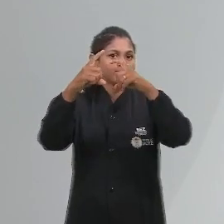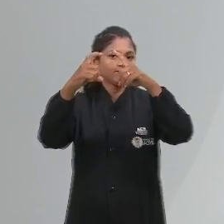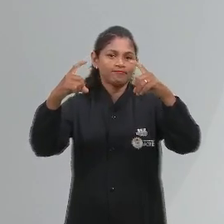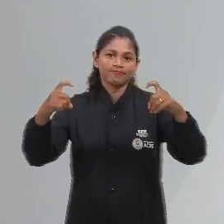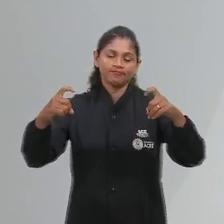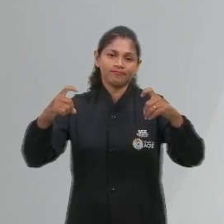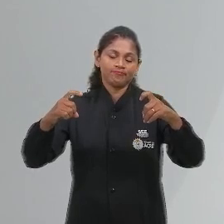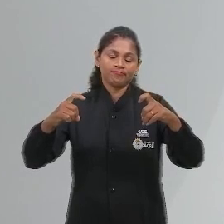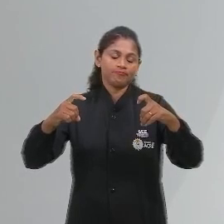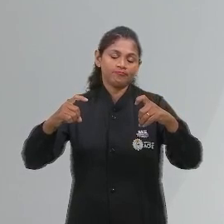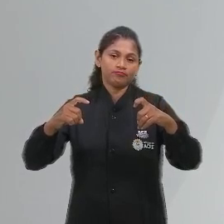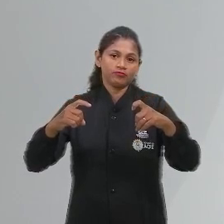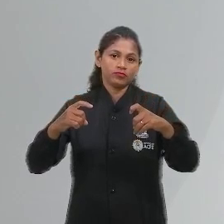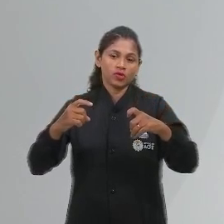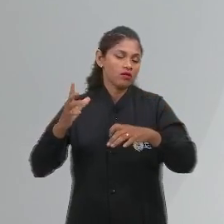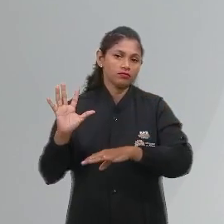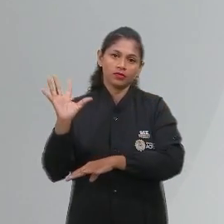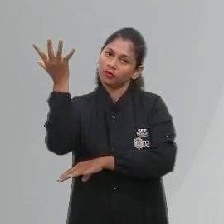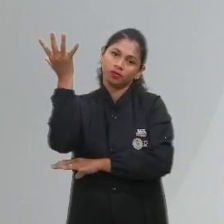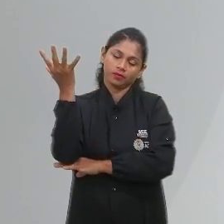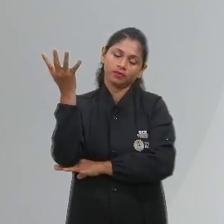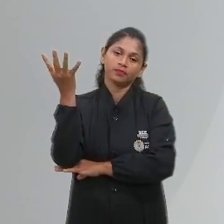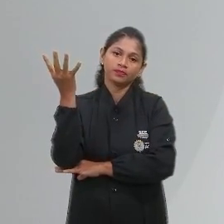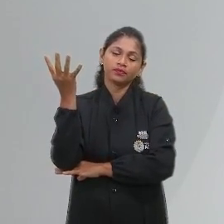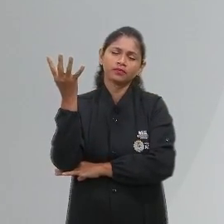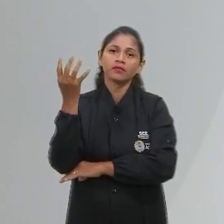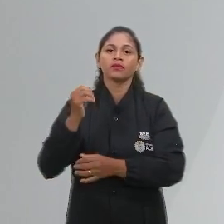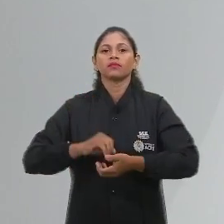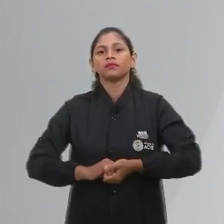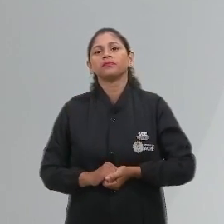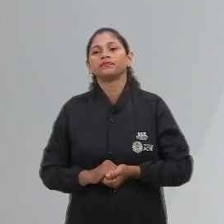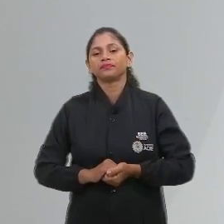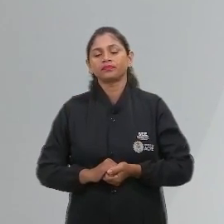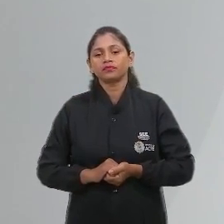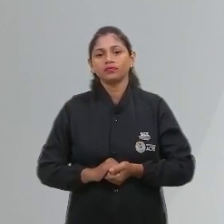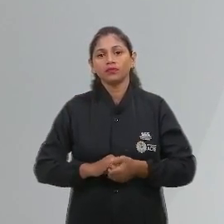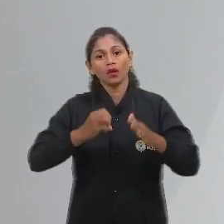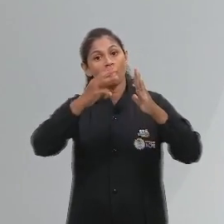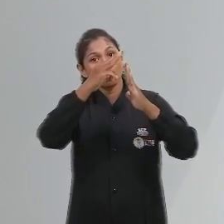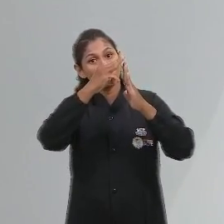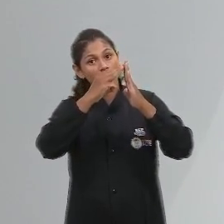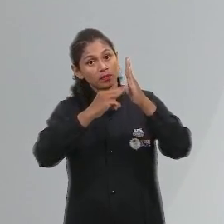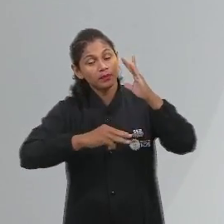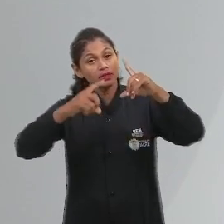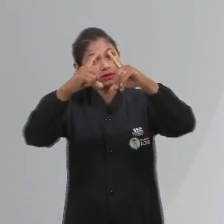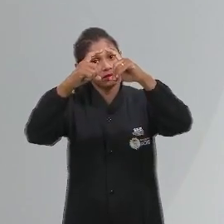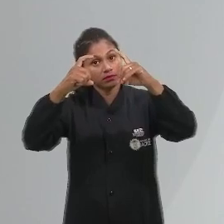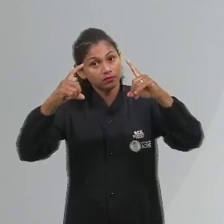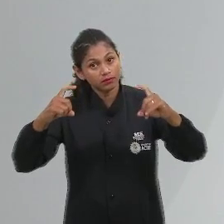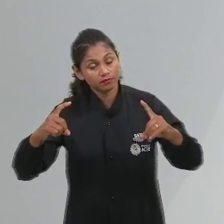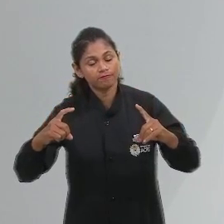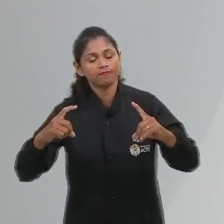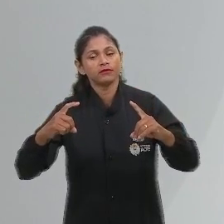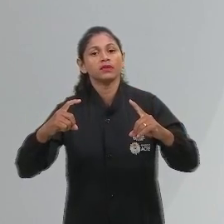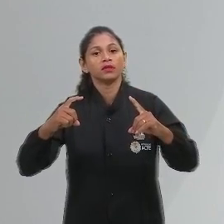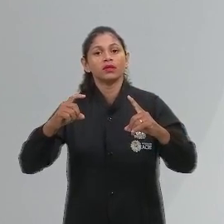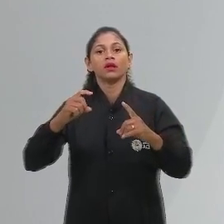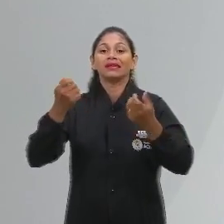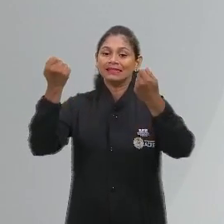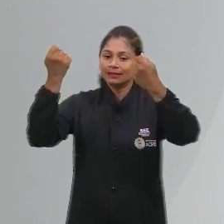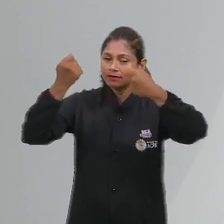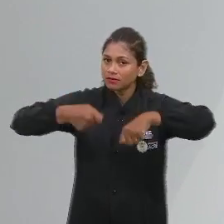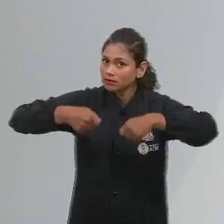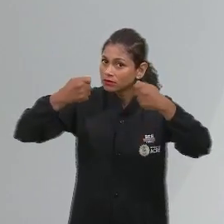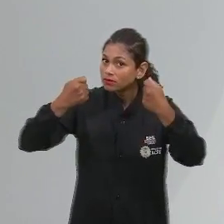não acontece. Uma outra observação também. O método científico, ele é absolutamente